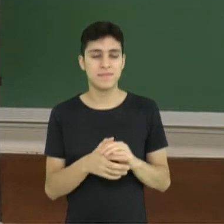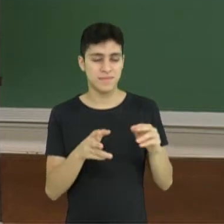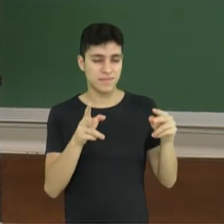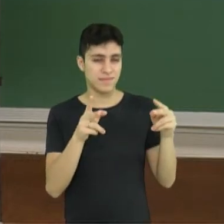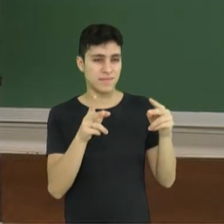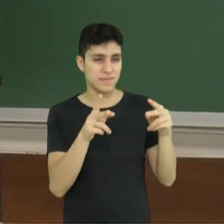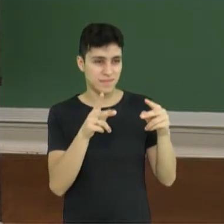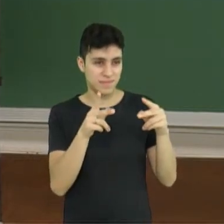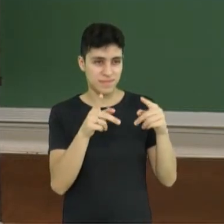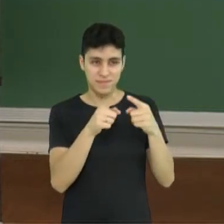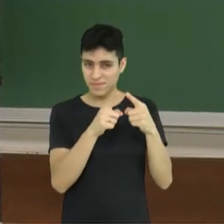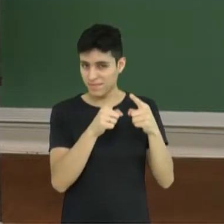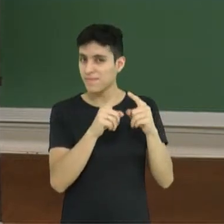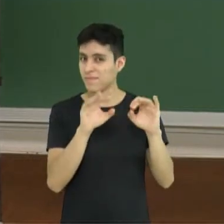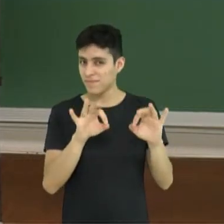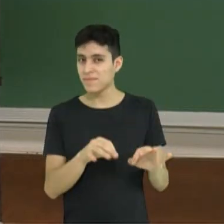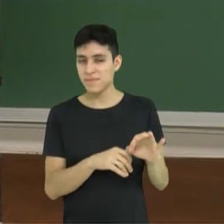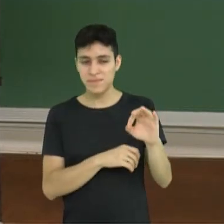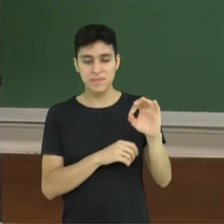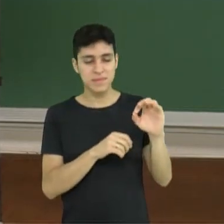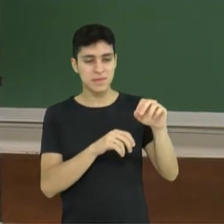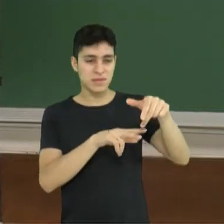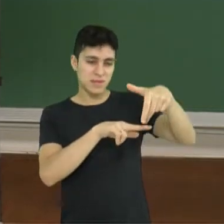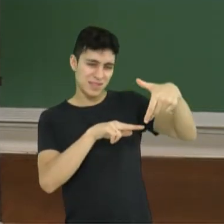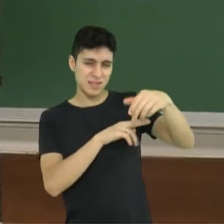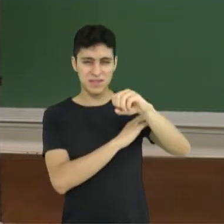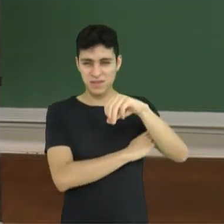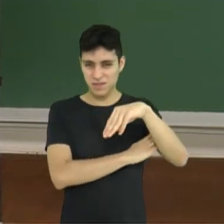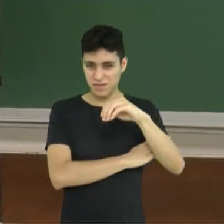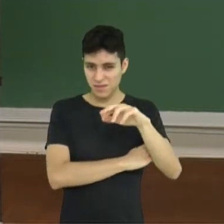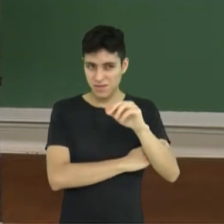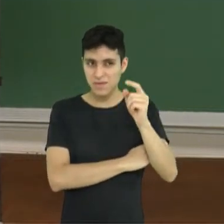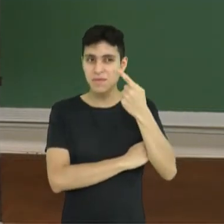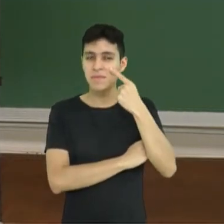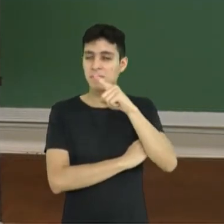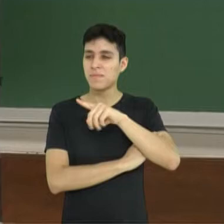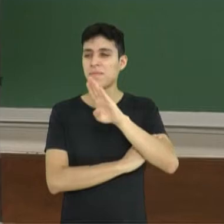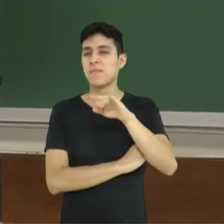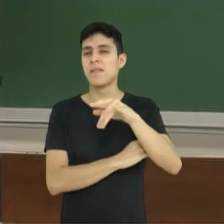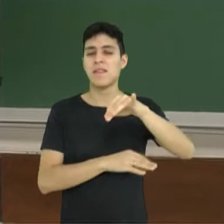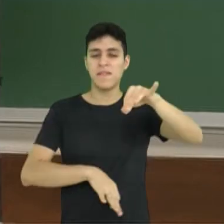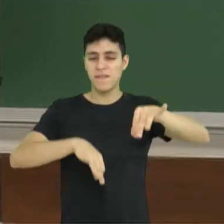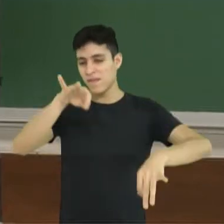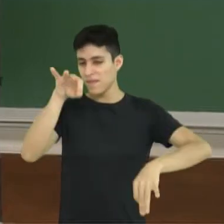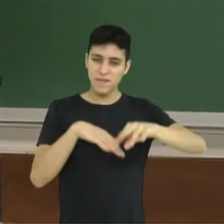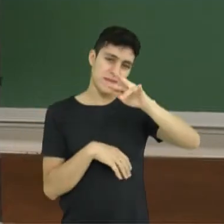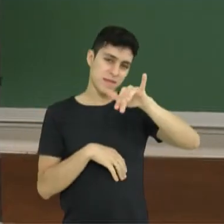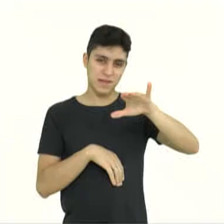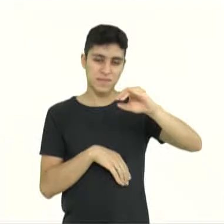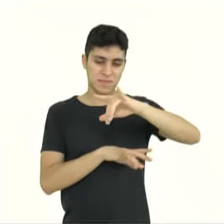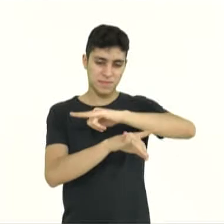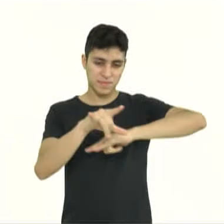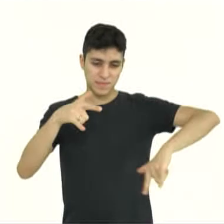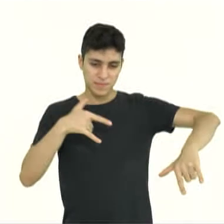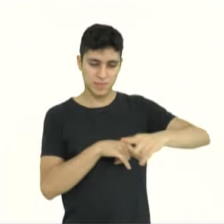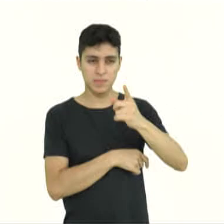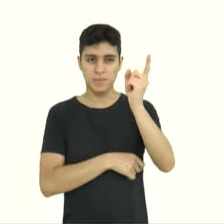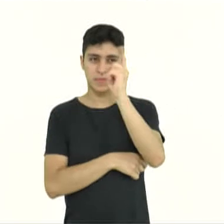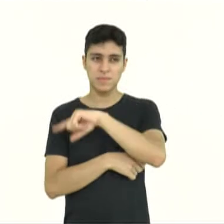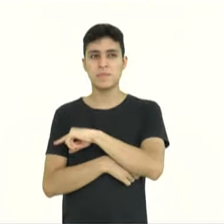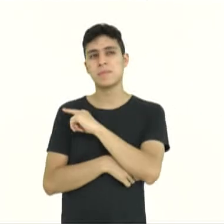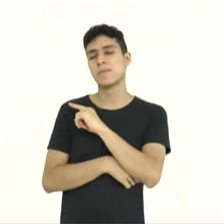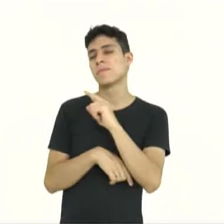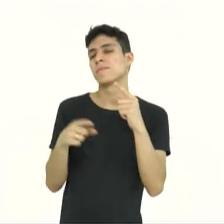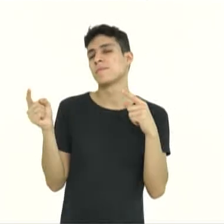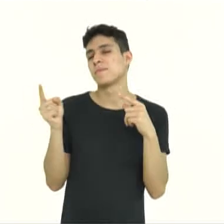alternativas têm isso, né? A letra B, a gente está falando de fio, é o teatro de marionete. E a